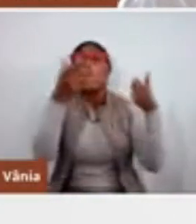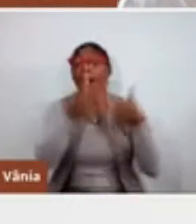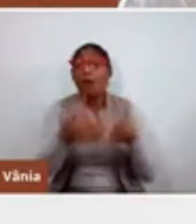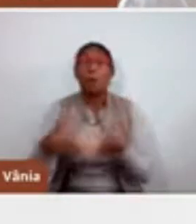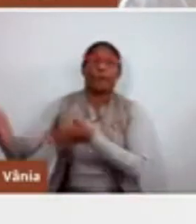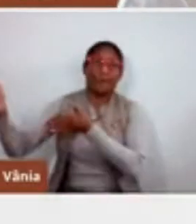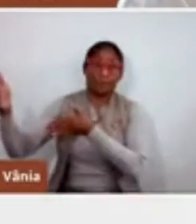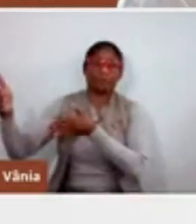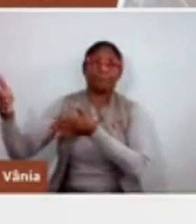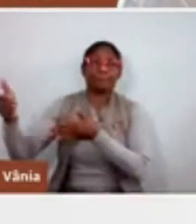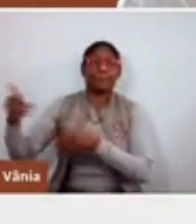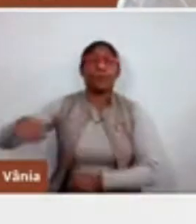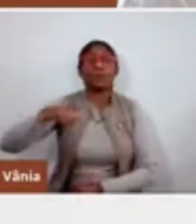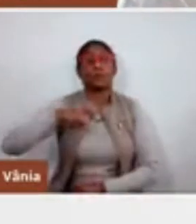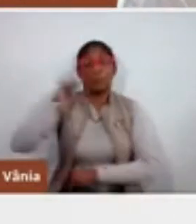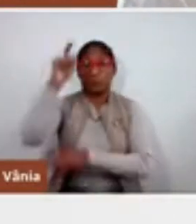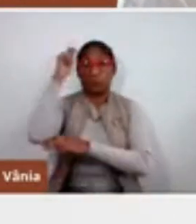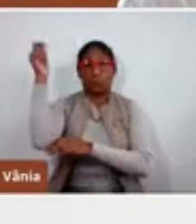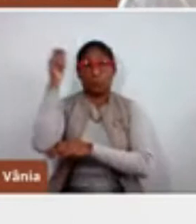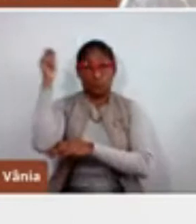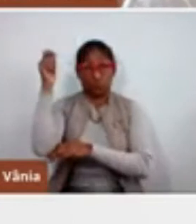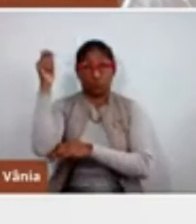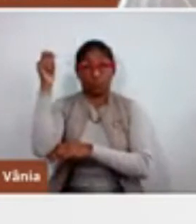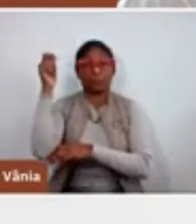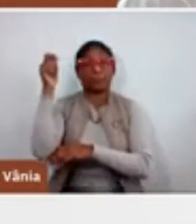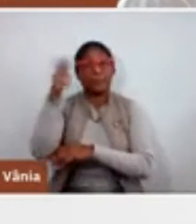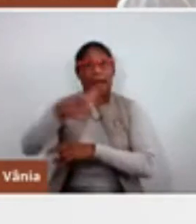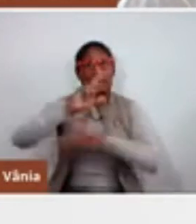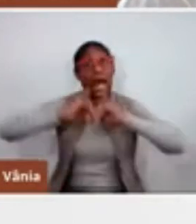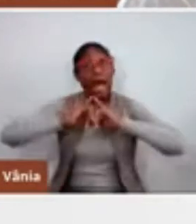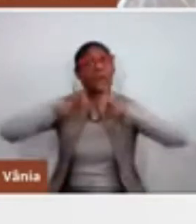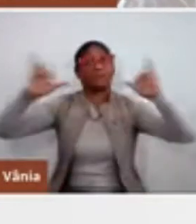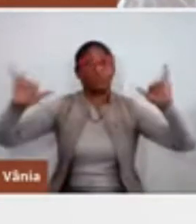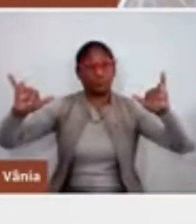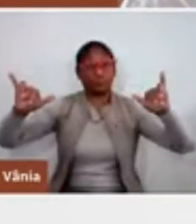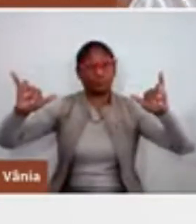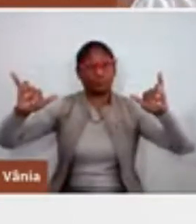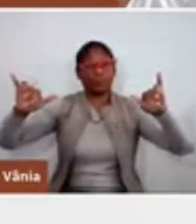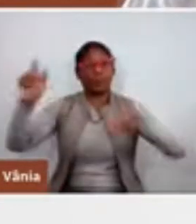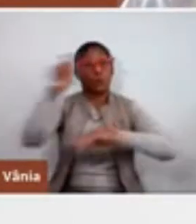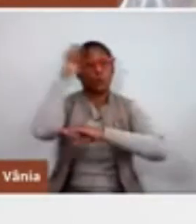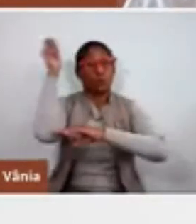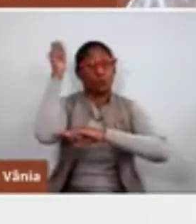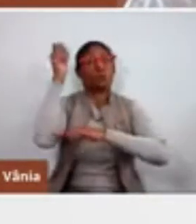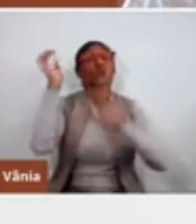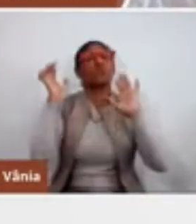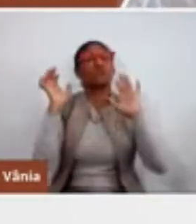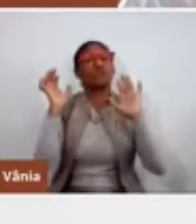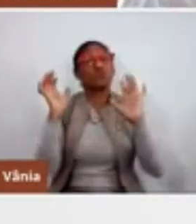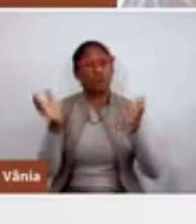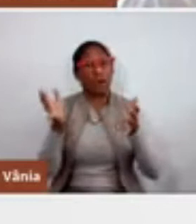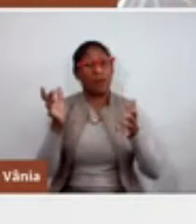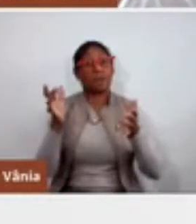o que nós temos no Rio Grande do Sul, antes de mais nada, um alerta, né? O nosso estado já chegou a ter, como vocês podem ver neste